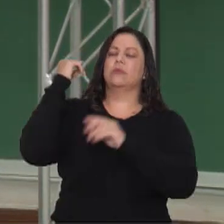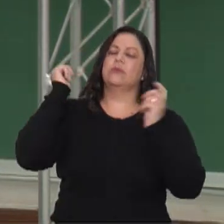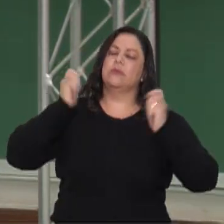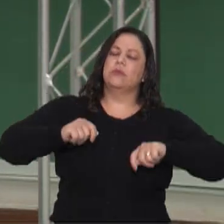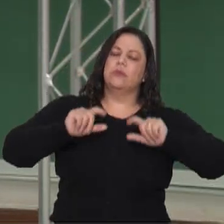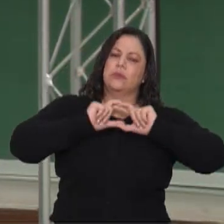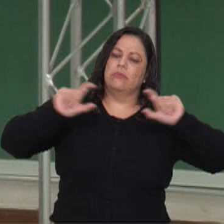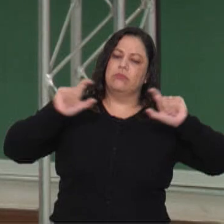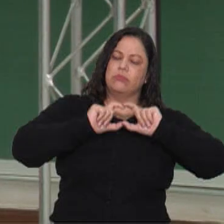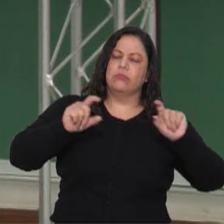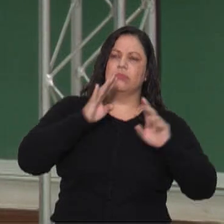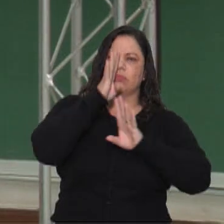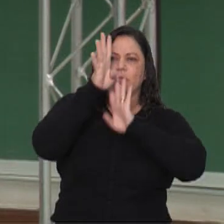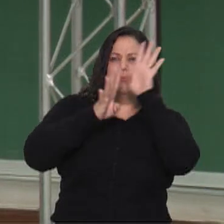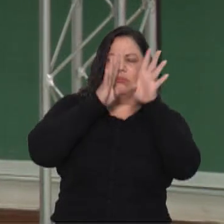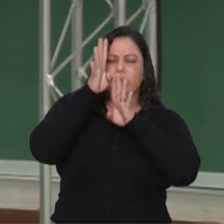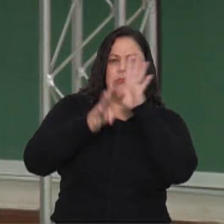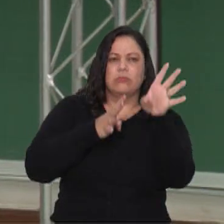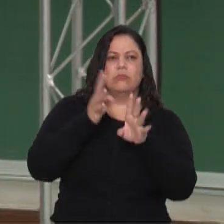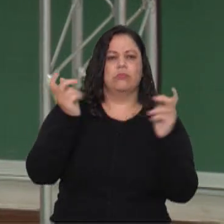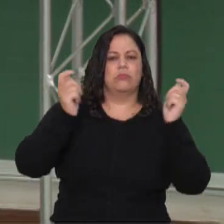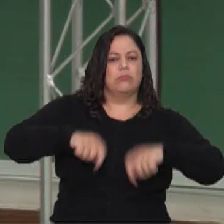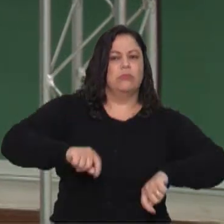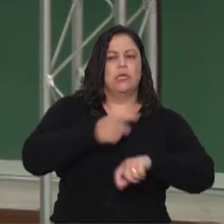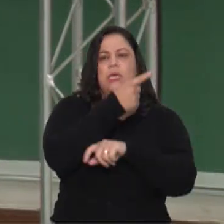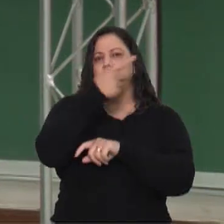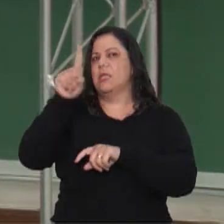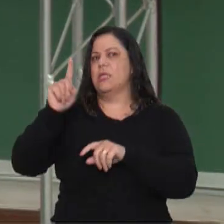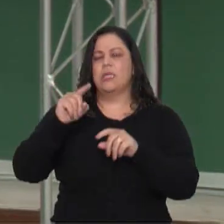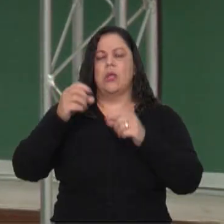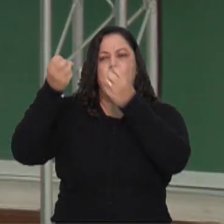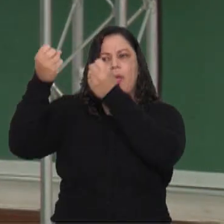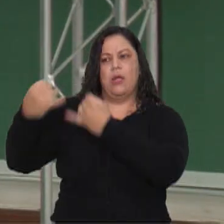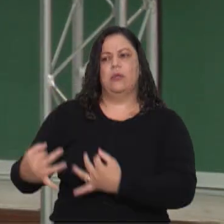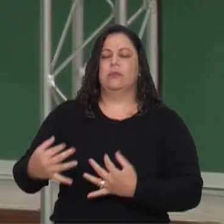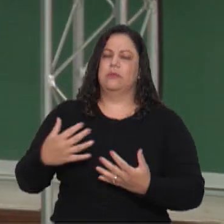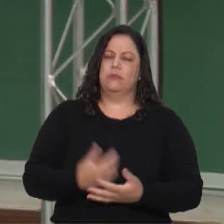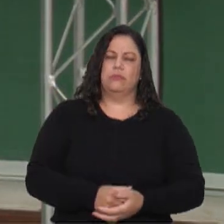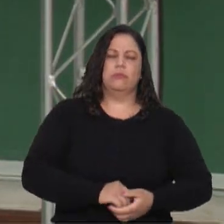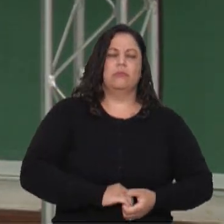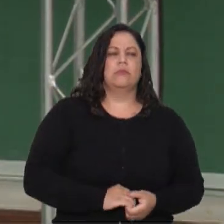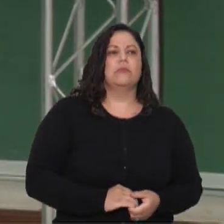para criticá-lo, refutá-lo e não para explicá-lo.